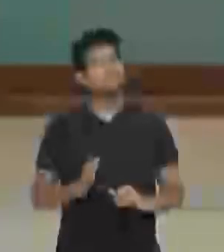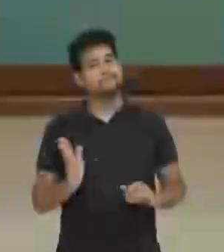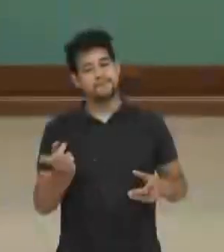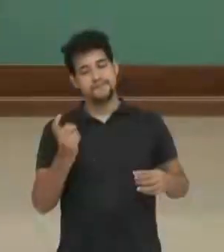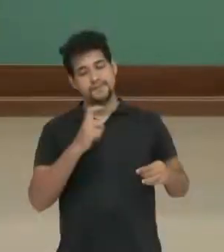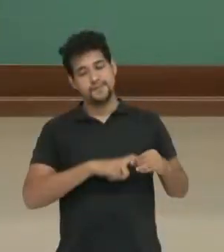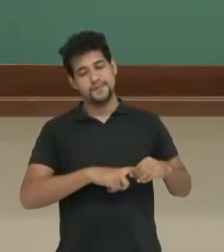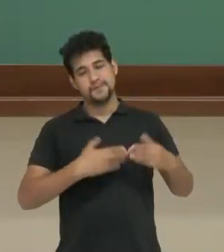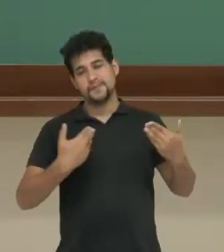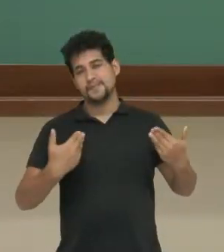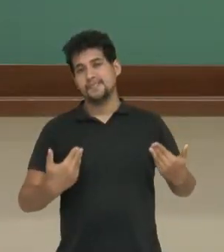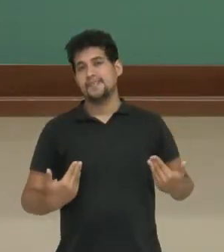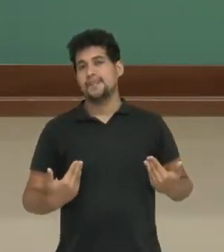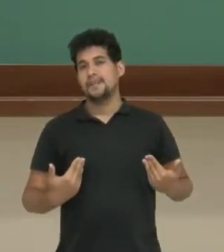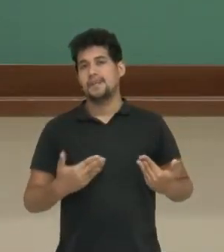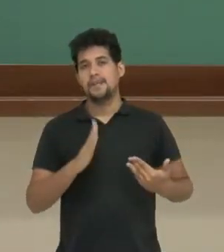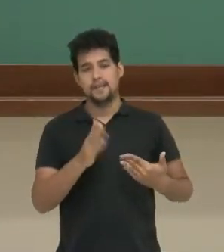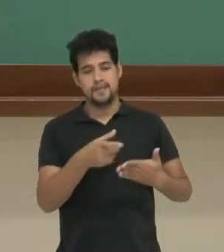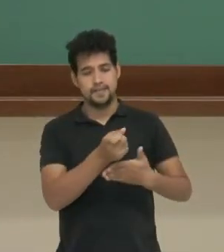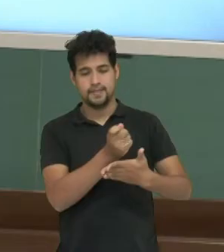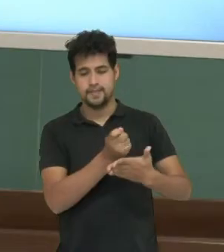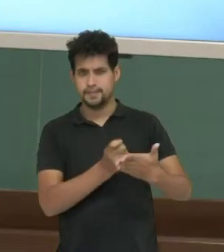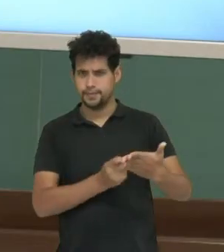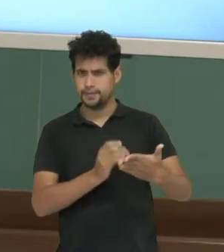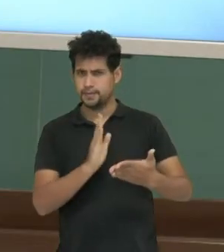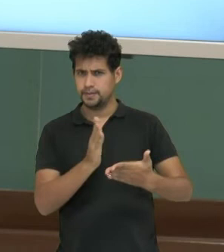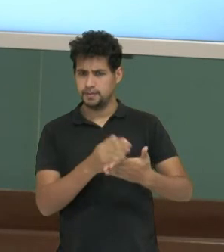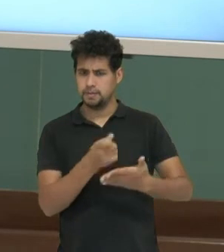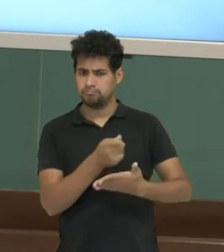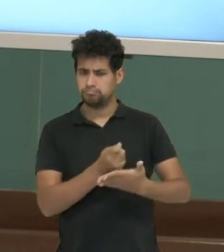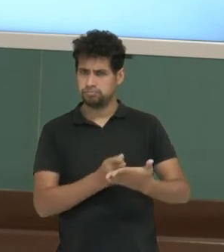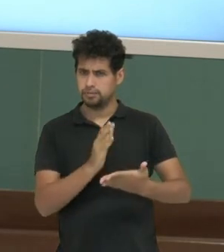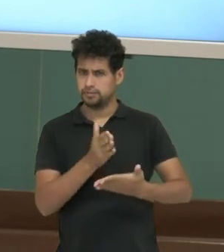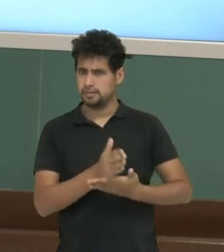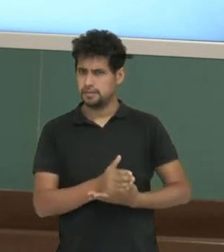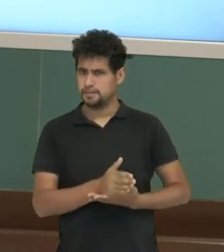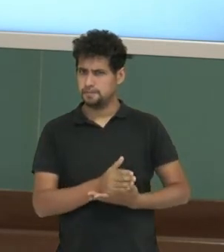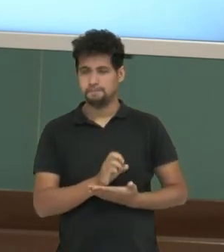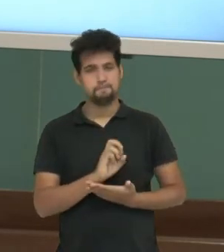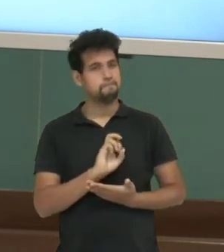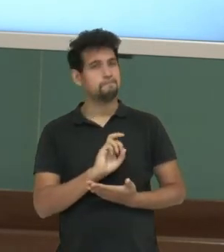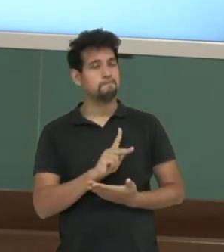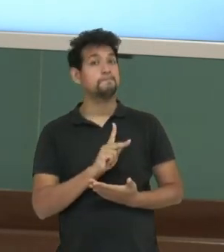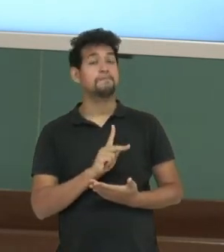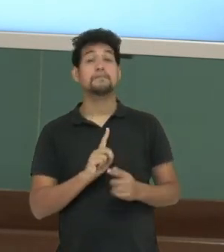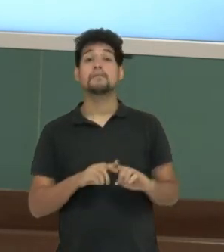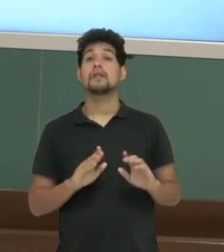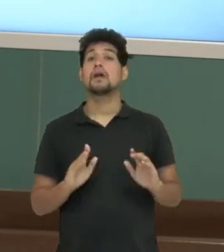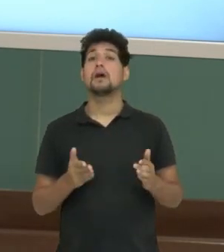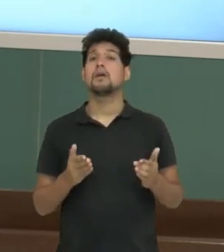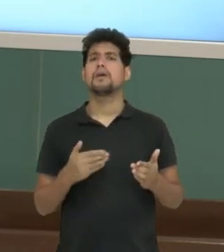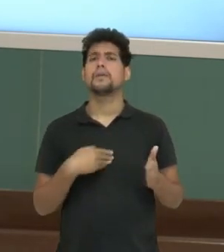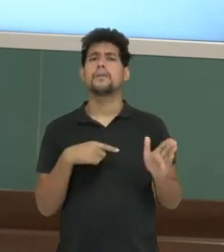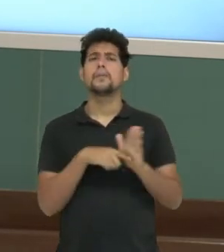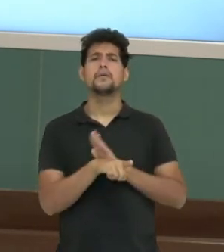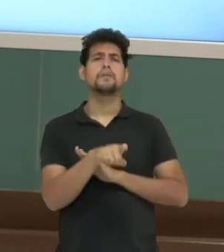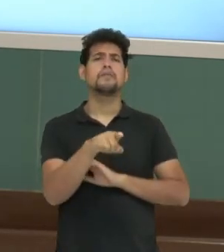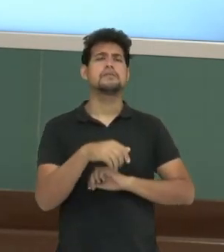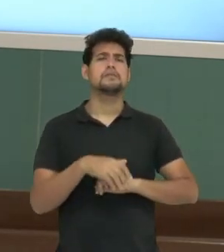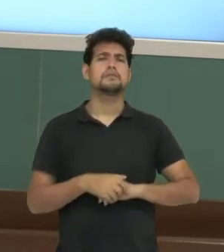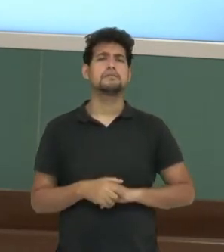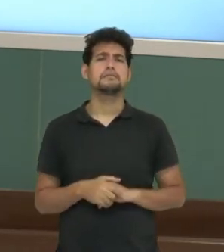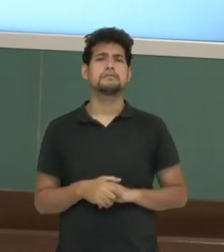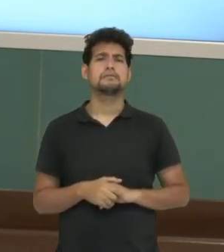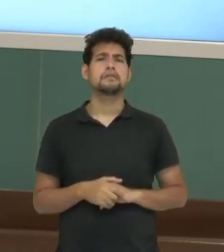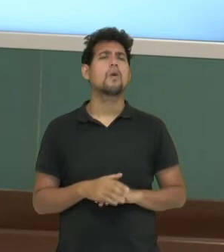Voltei. E aí, anotou aqui essa atividade no teu caderno? Muito bem. Aí, então, eu perguntei para você, né? Como